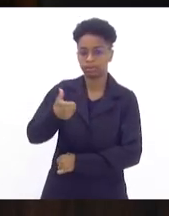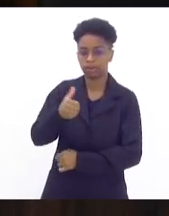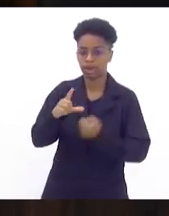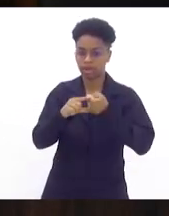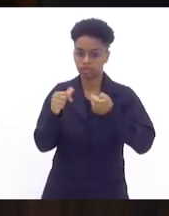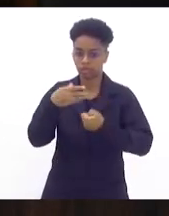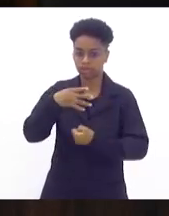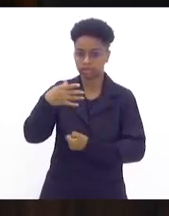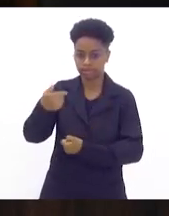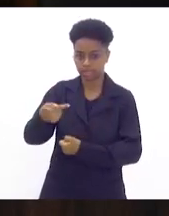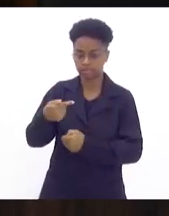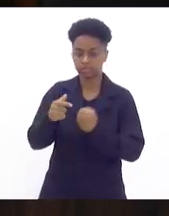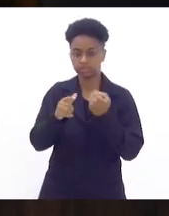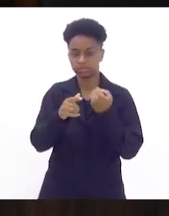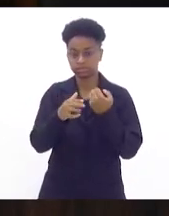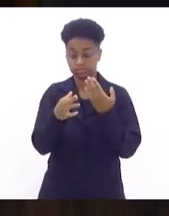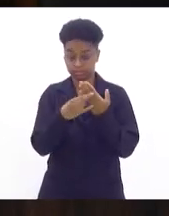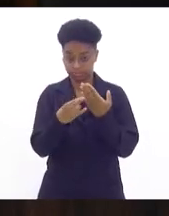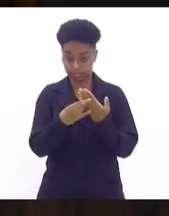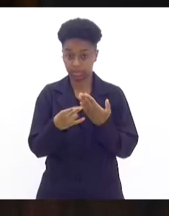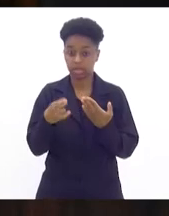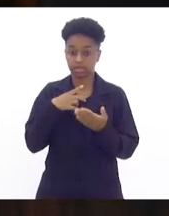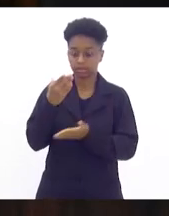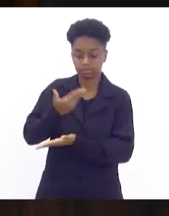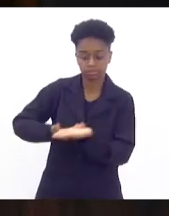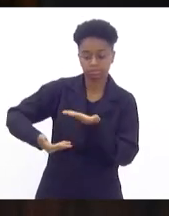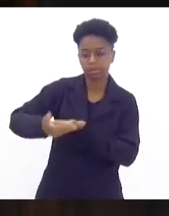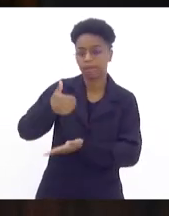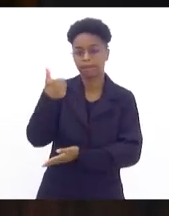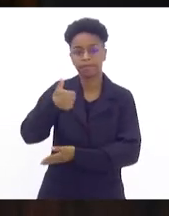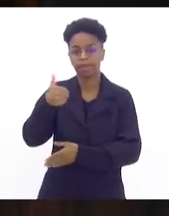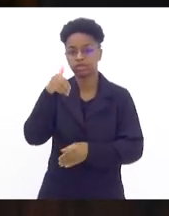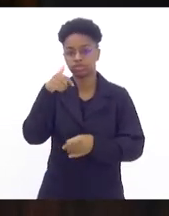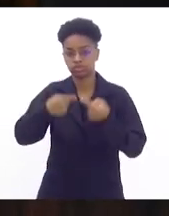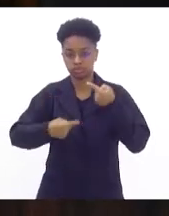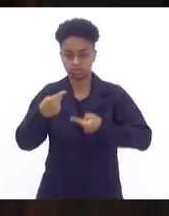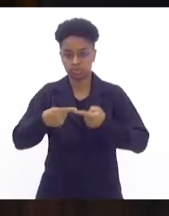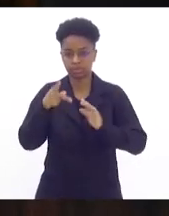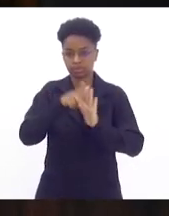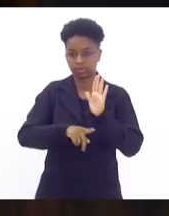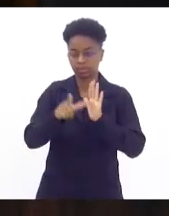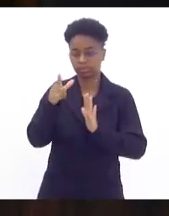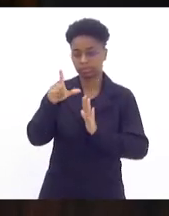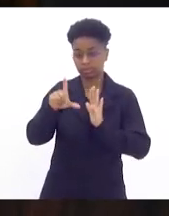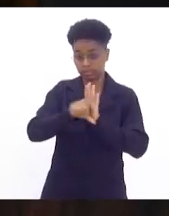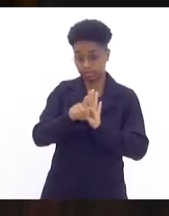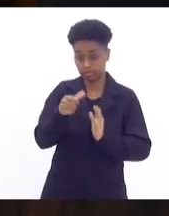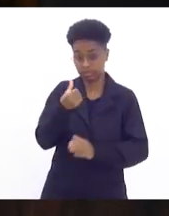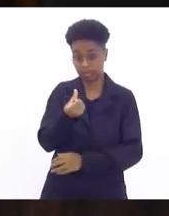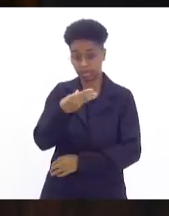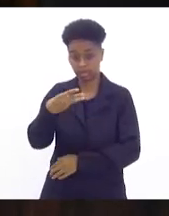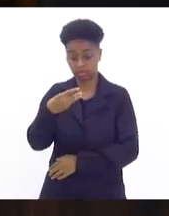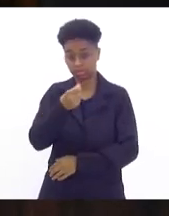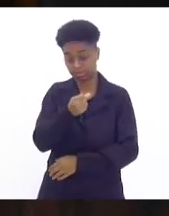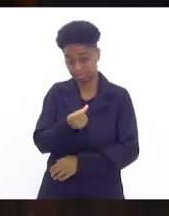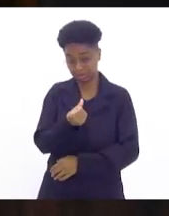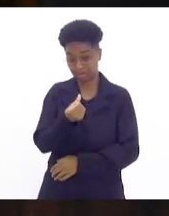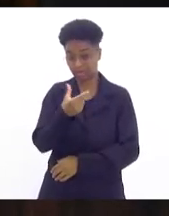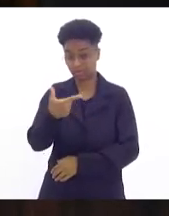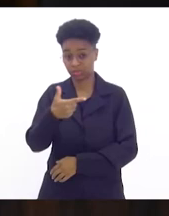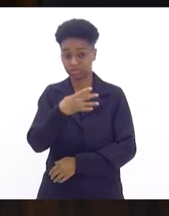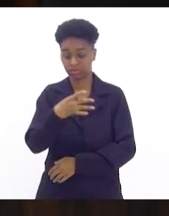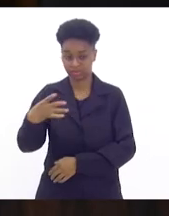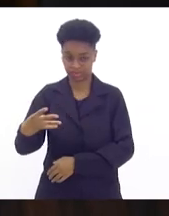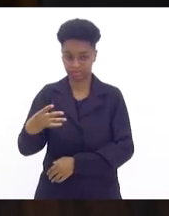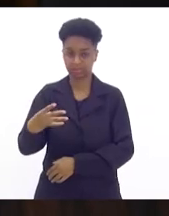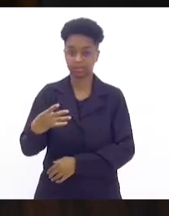do Regimento Interno em tramitação ordinária e primeira discussão projeto de lei número 6244 de 22 de